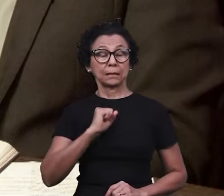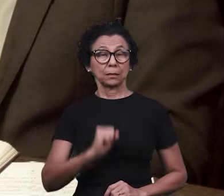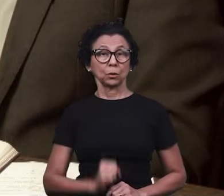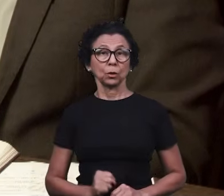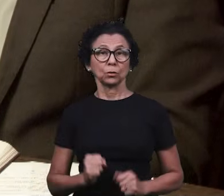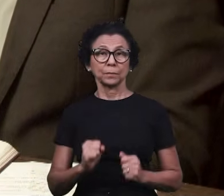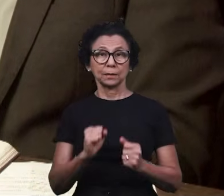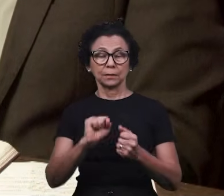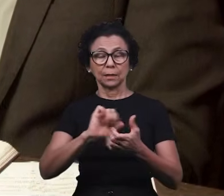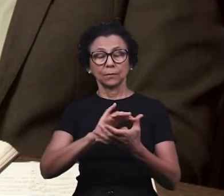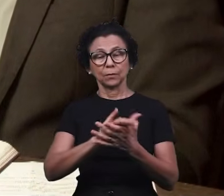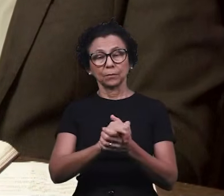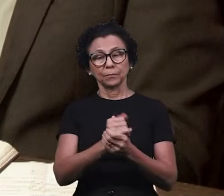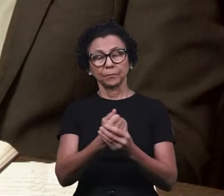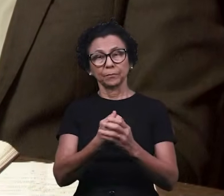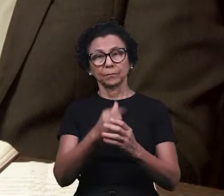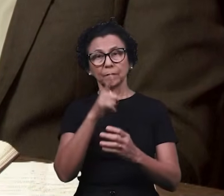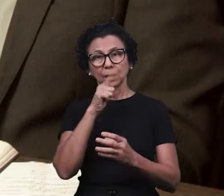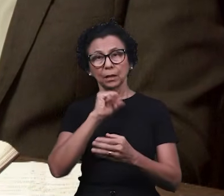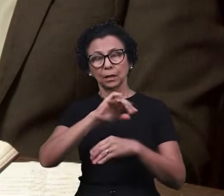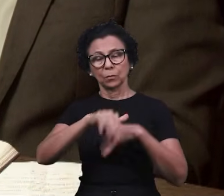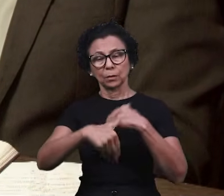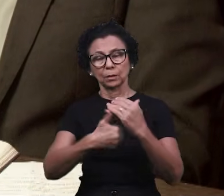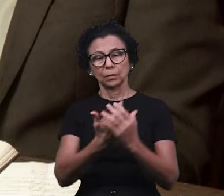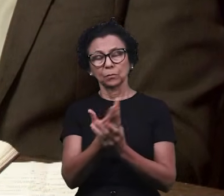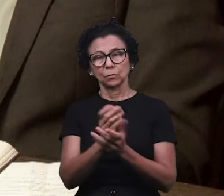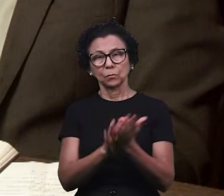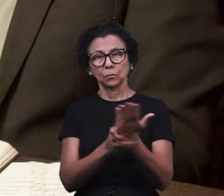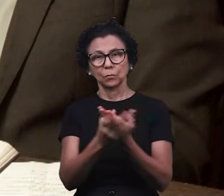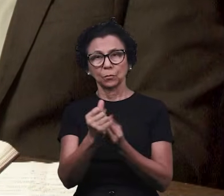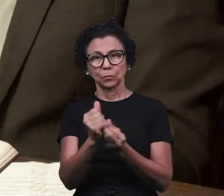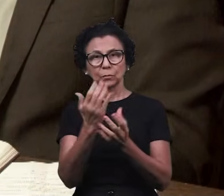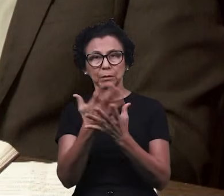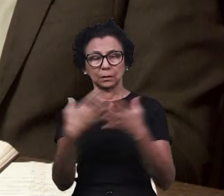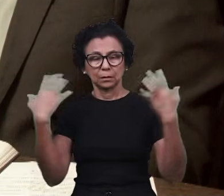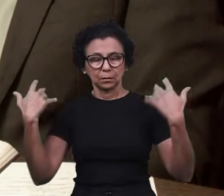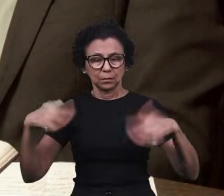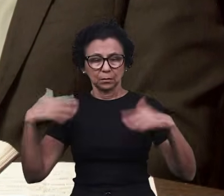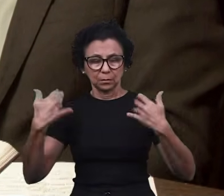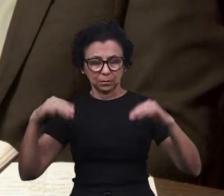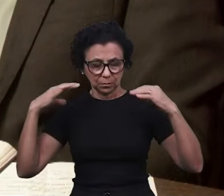A palavra de Deus transforma, a palavra de Deus é a palavra de poder. Ela muda o homem,